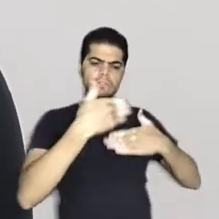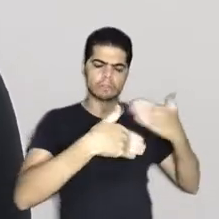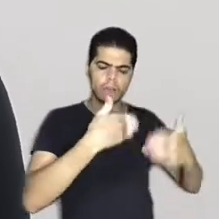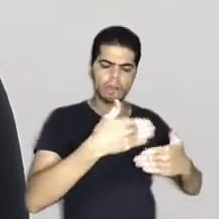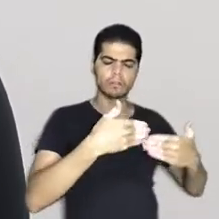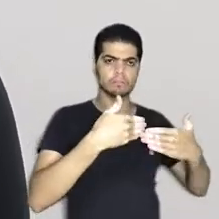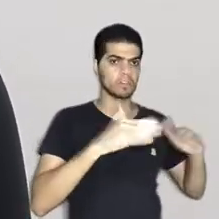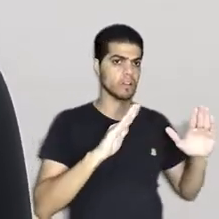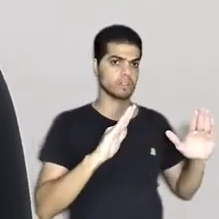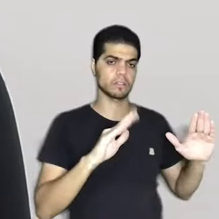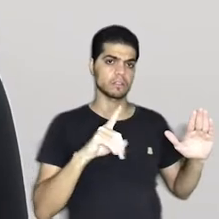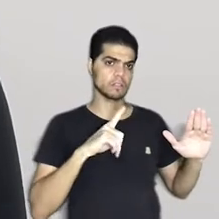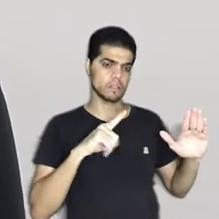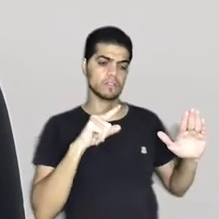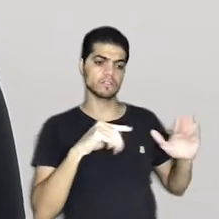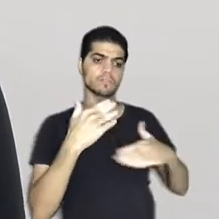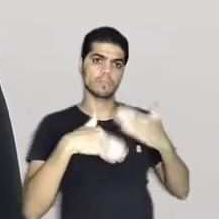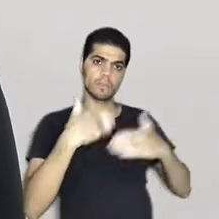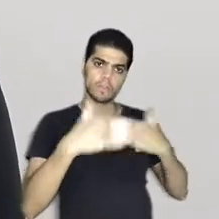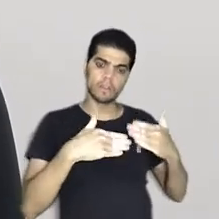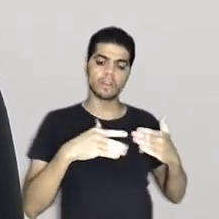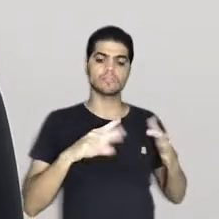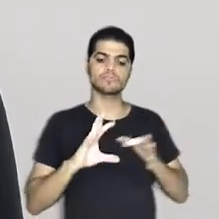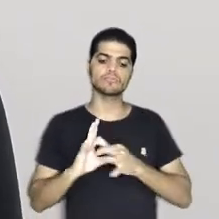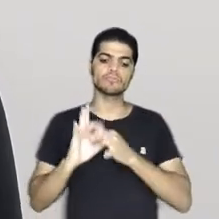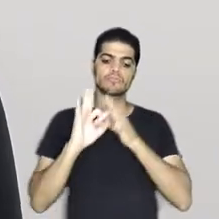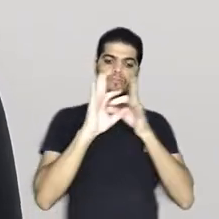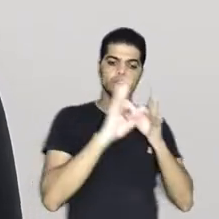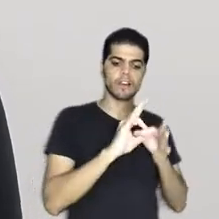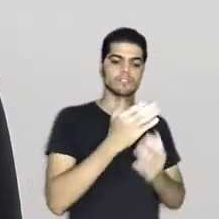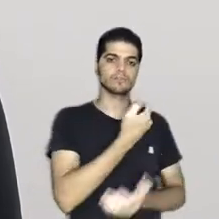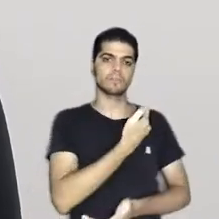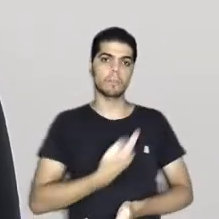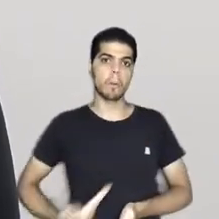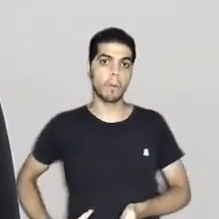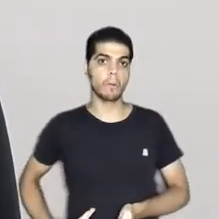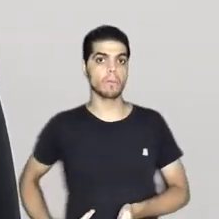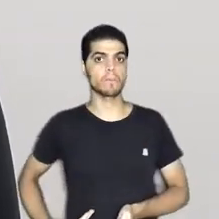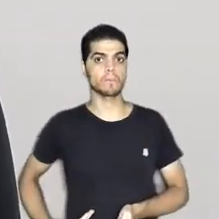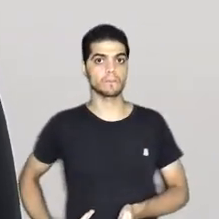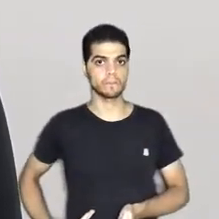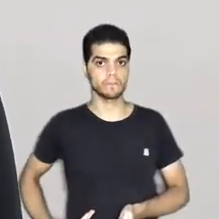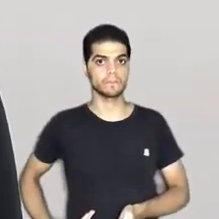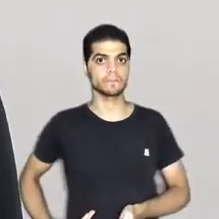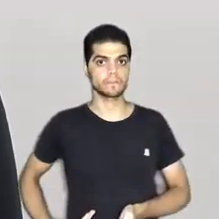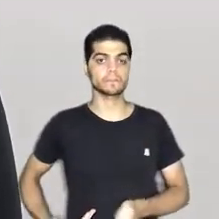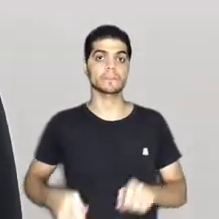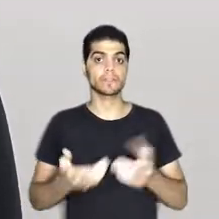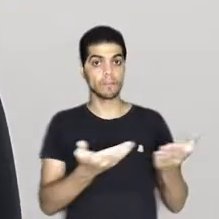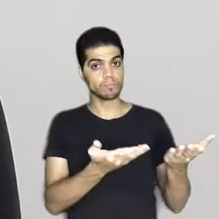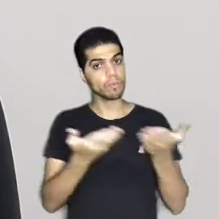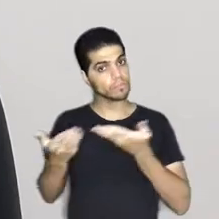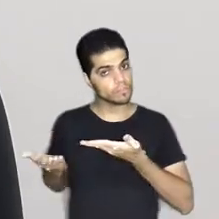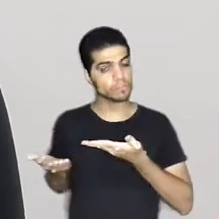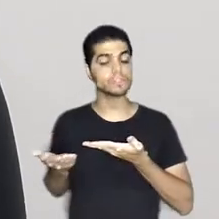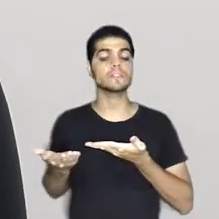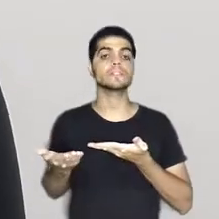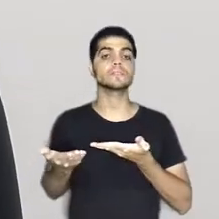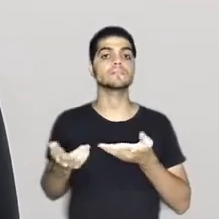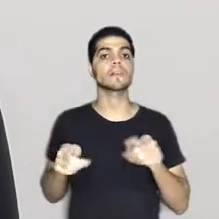exercer alguma influência no processo de montagem desse estado. E convido